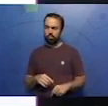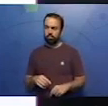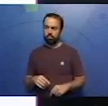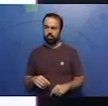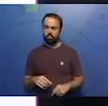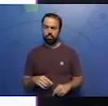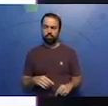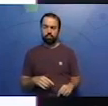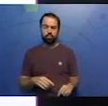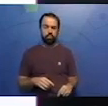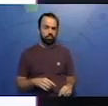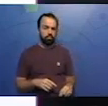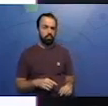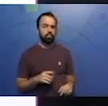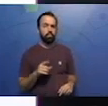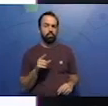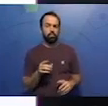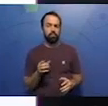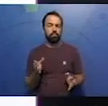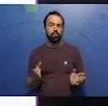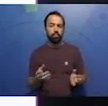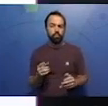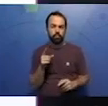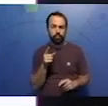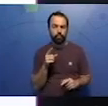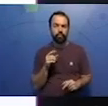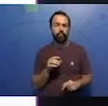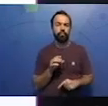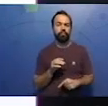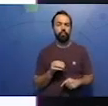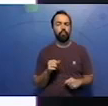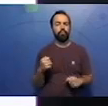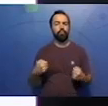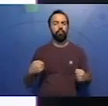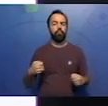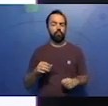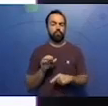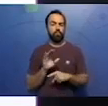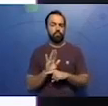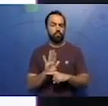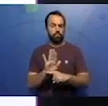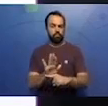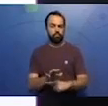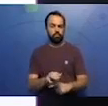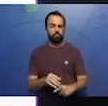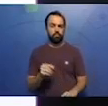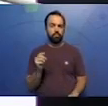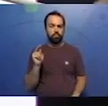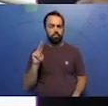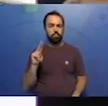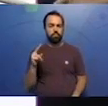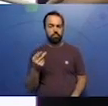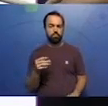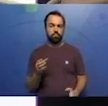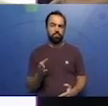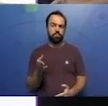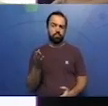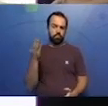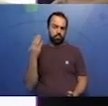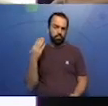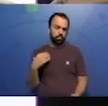precisar de um auxílio ou voltar à videoaula. Então, olha lá. Nós estamos enxergando